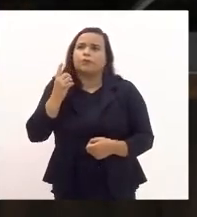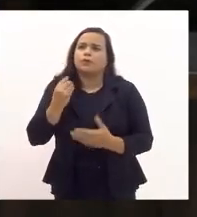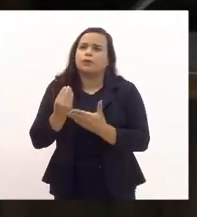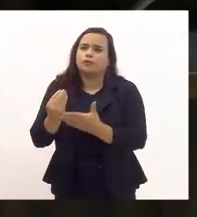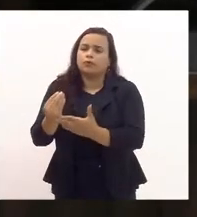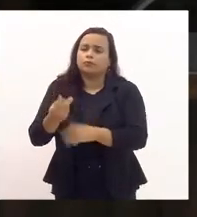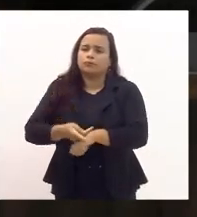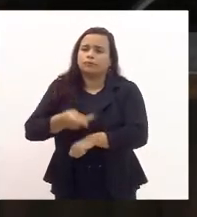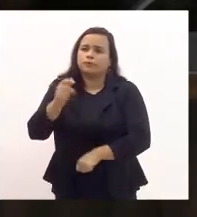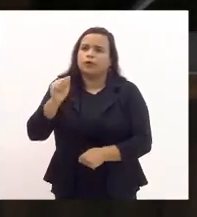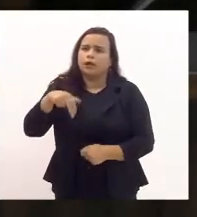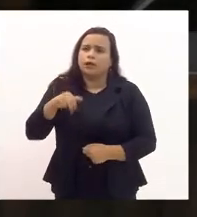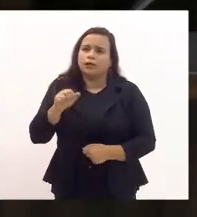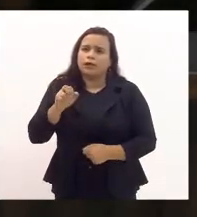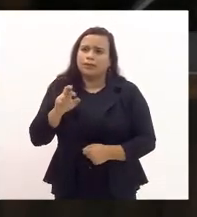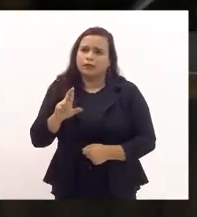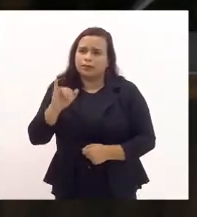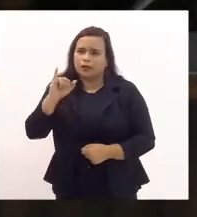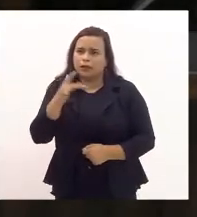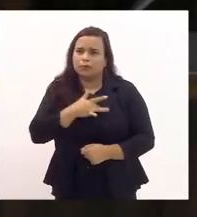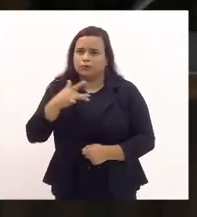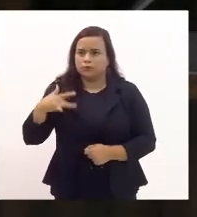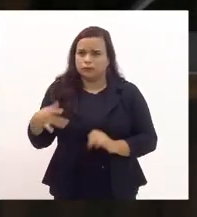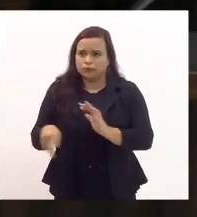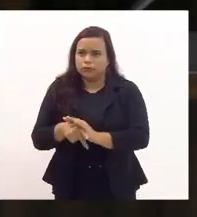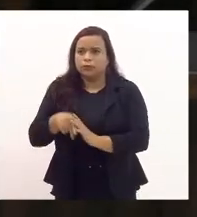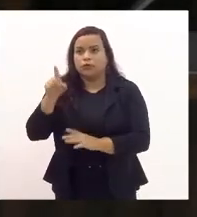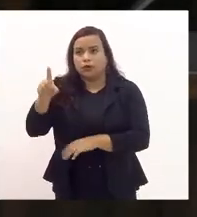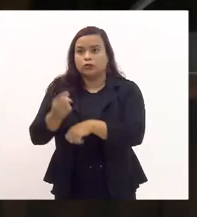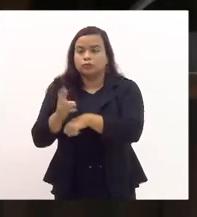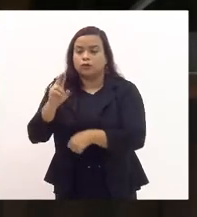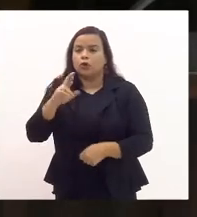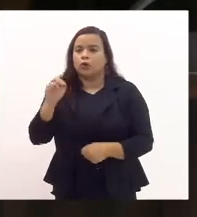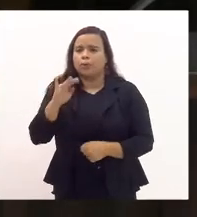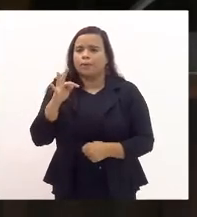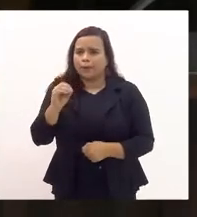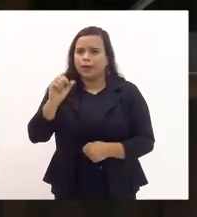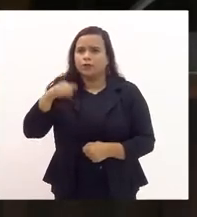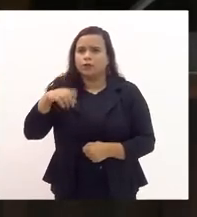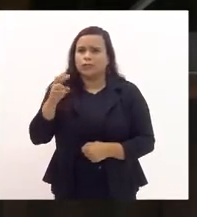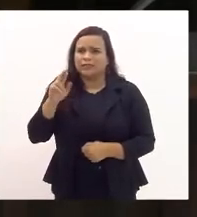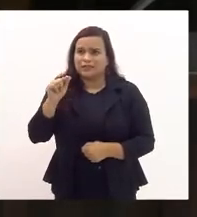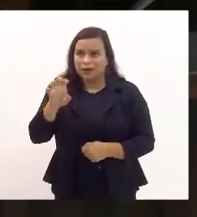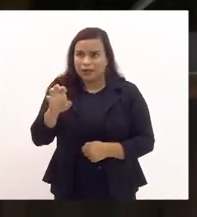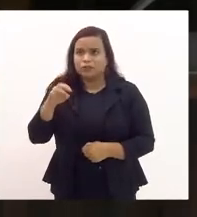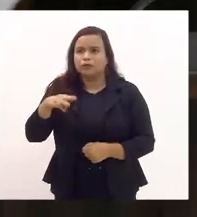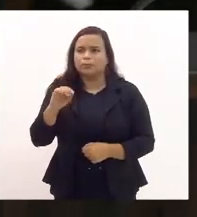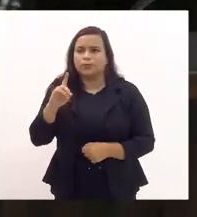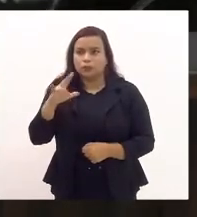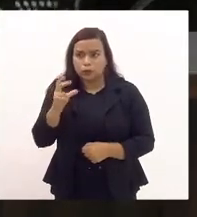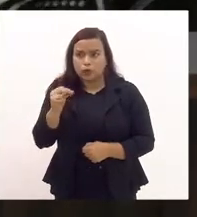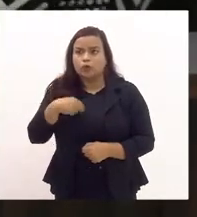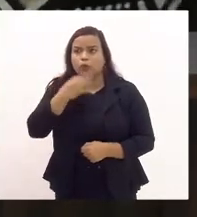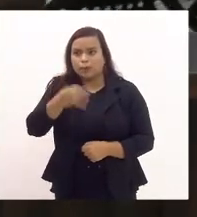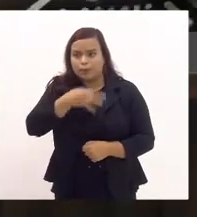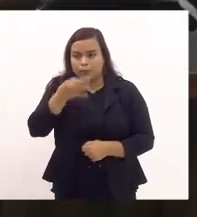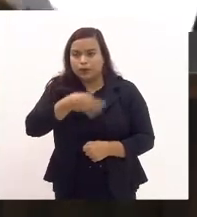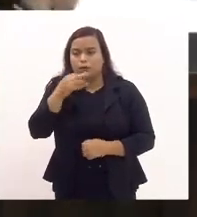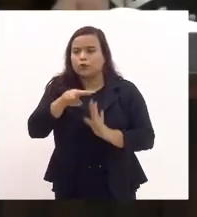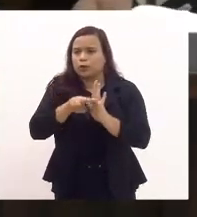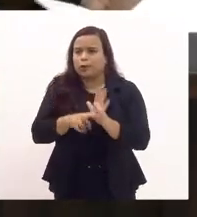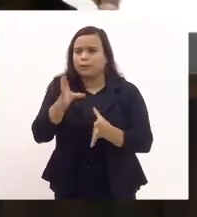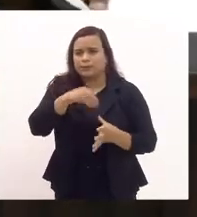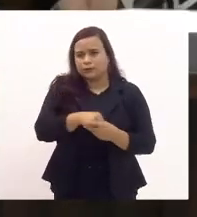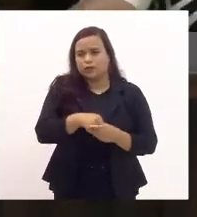Ana Nery de saúde ilustríssimos Doutor Roberto de Andrade medronho precisa comissão de normas internas e proposições externas